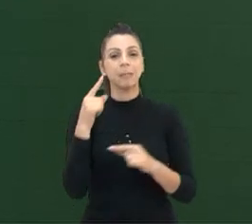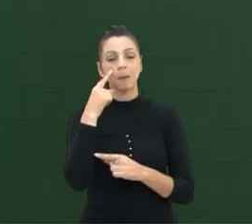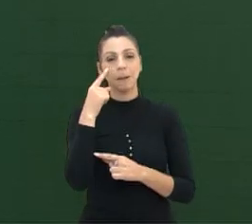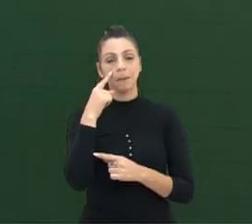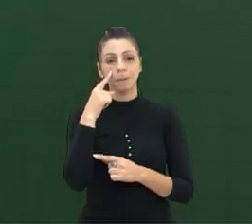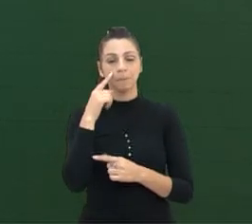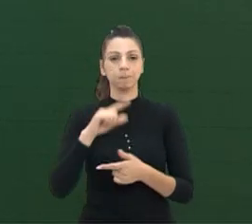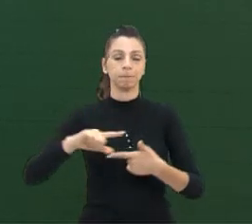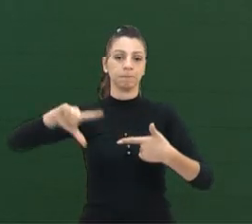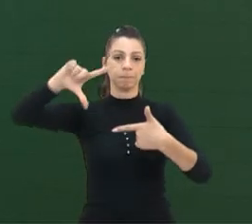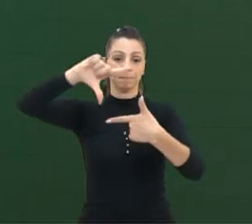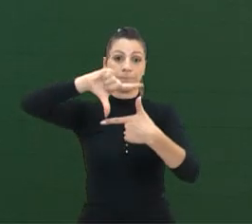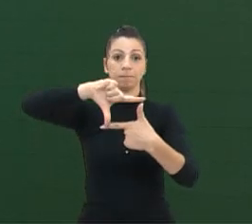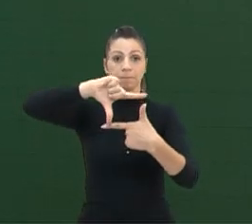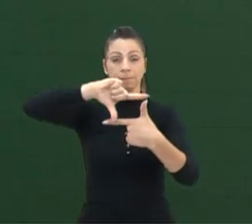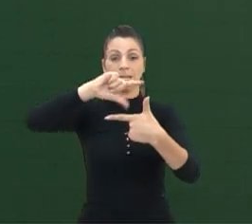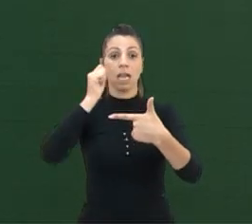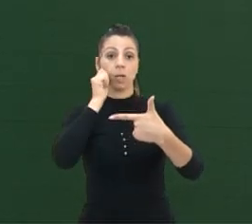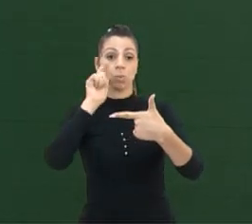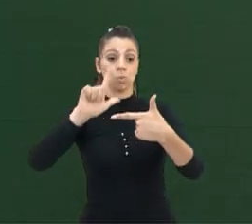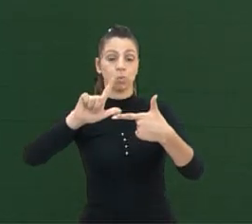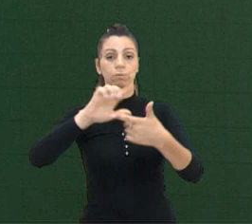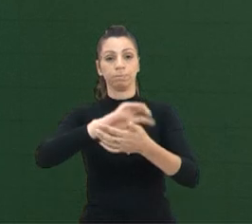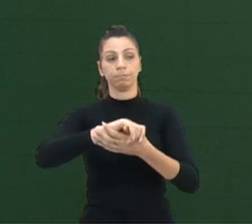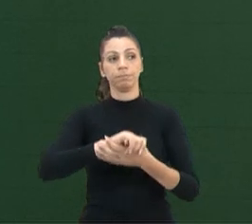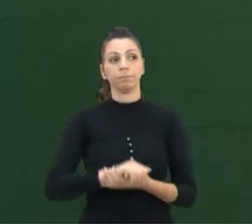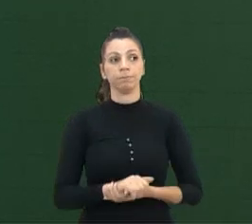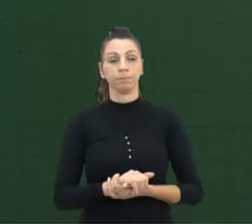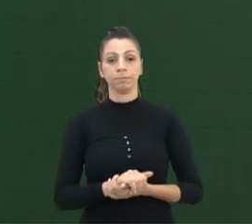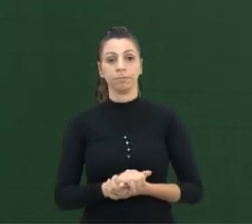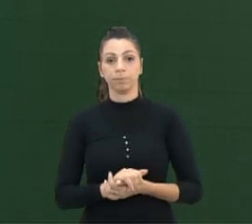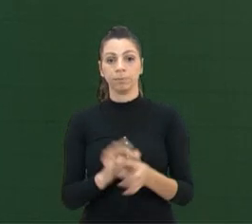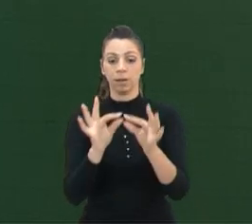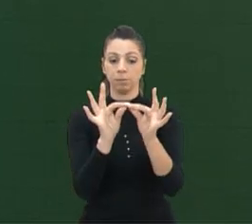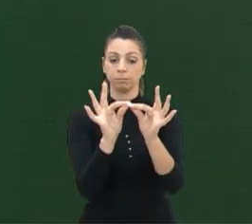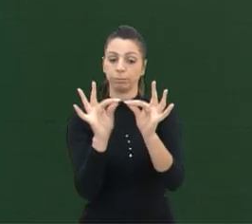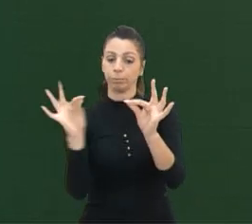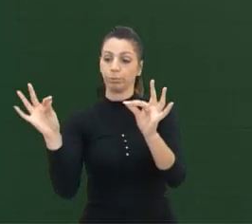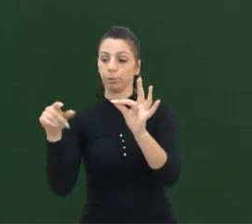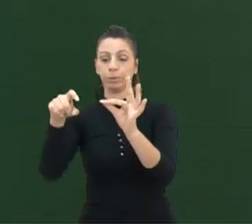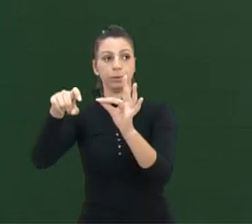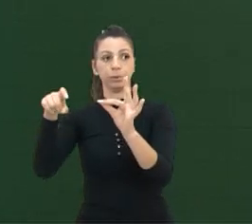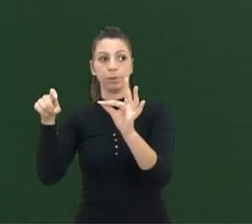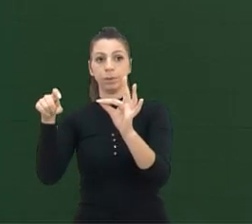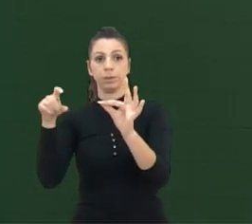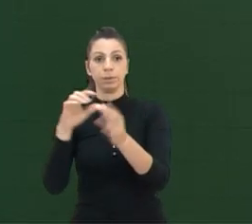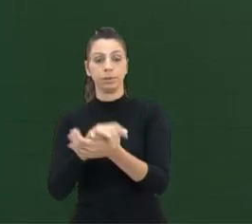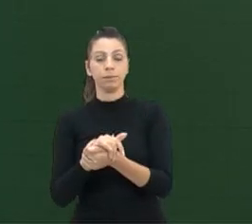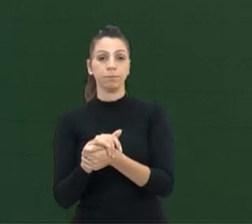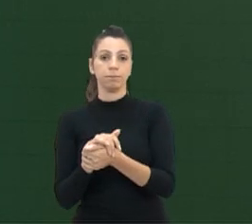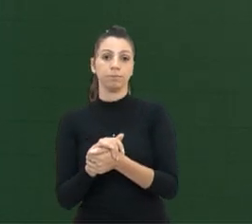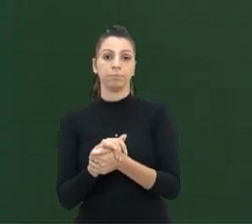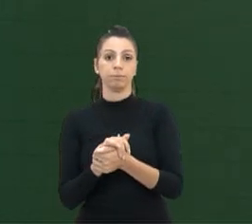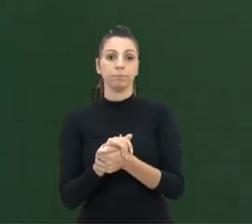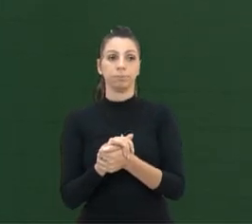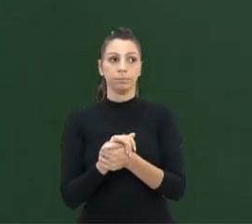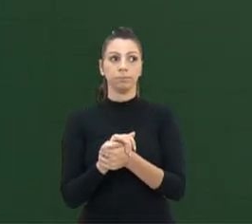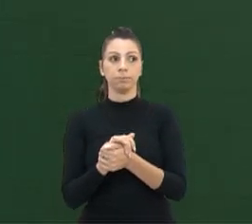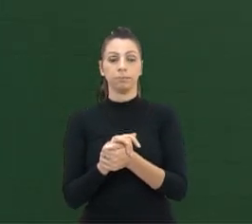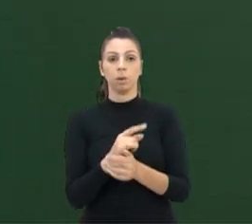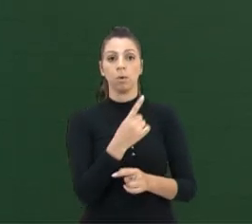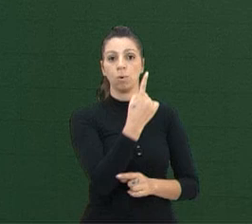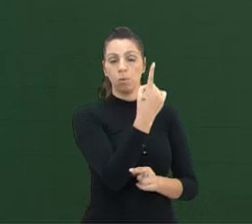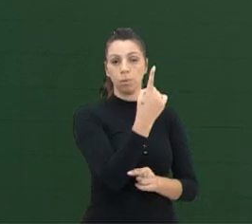desenhei, que eu fiz ele em azul, o que que eu tenho? Eu tenho a medida x, tá aqui, e eu tenho a medida